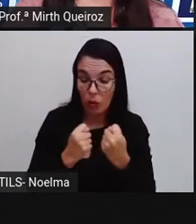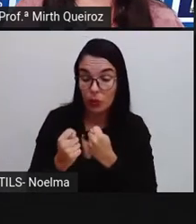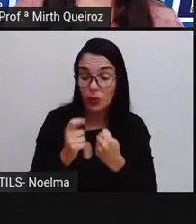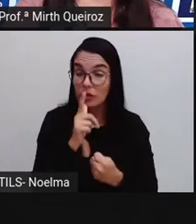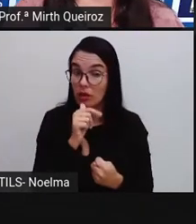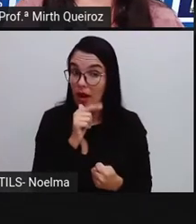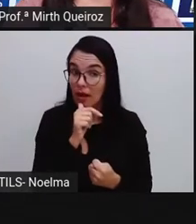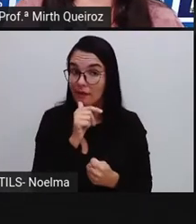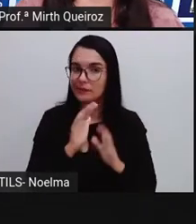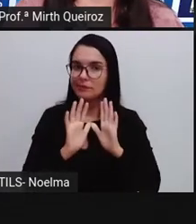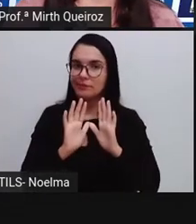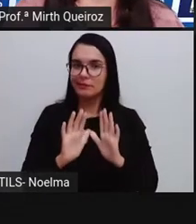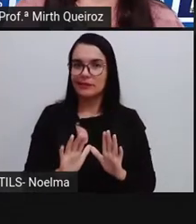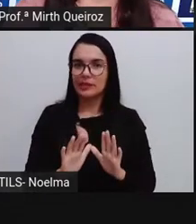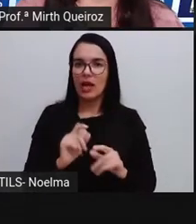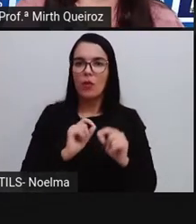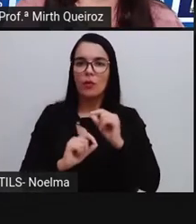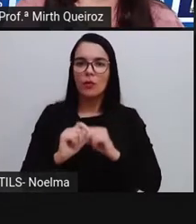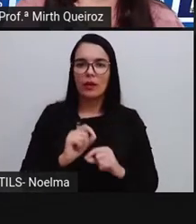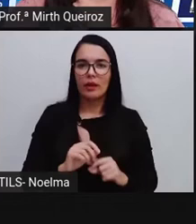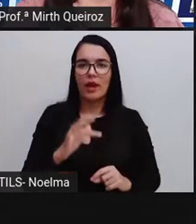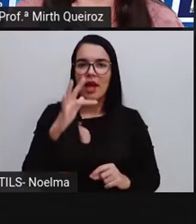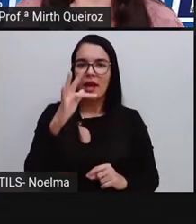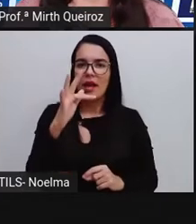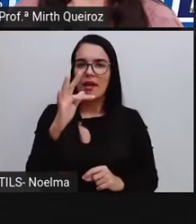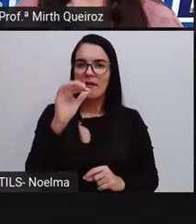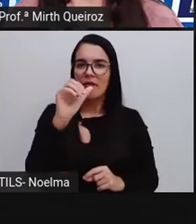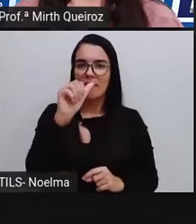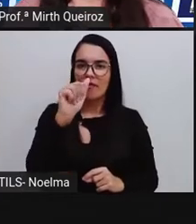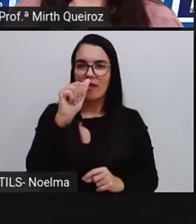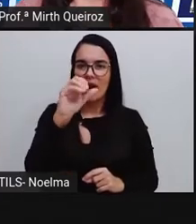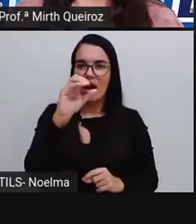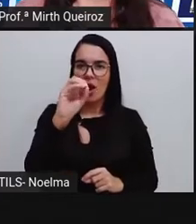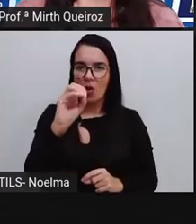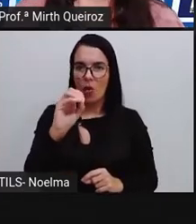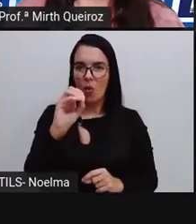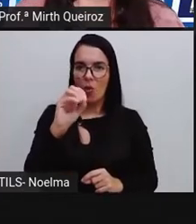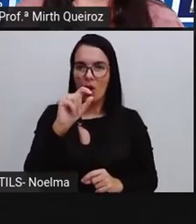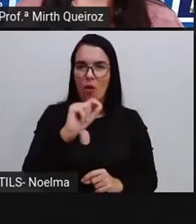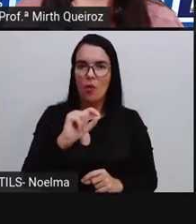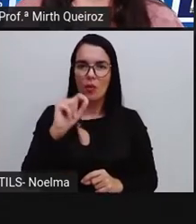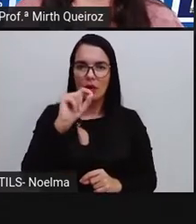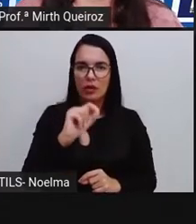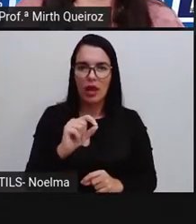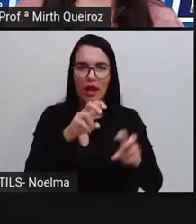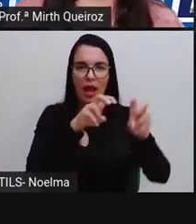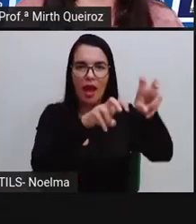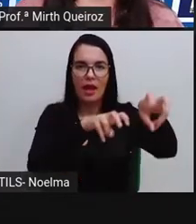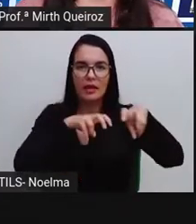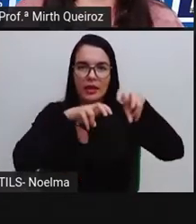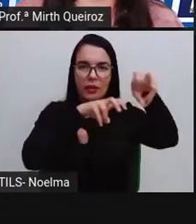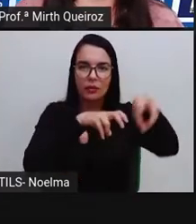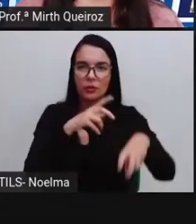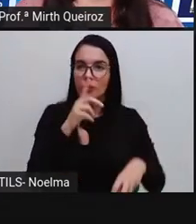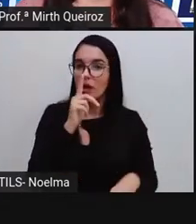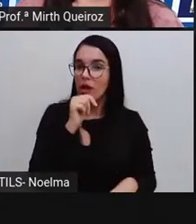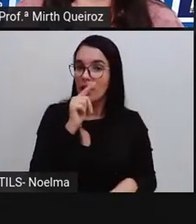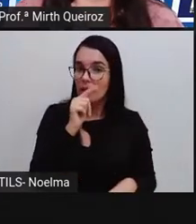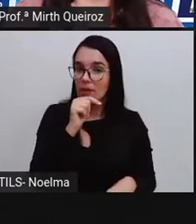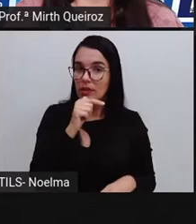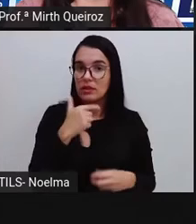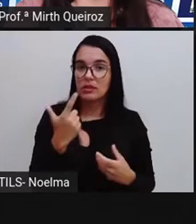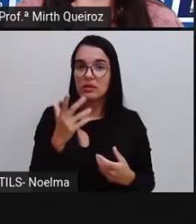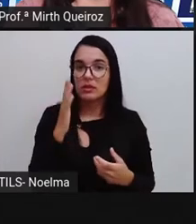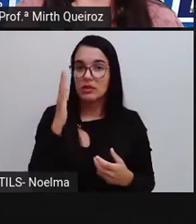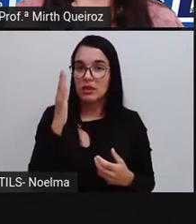segundo o fundo das Nações Unidas para agricultura e alimentação o pau né quase metade da